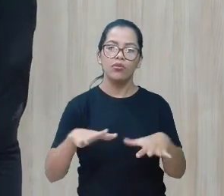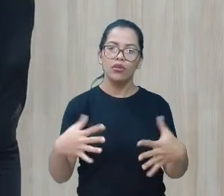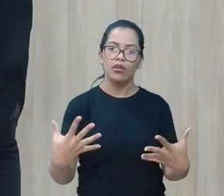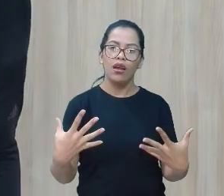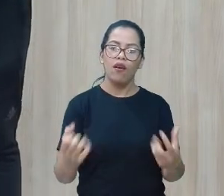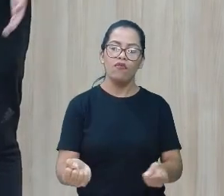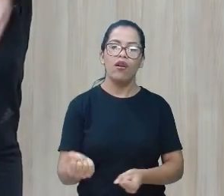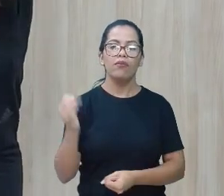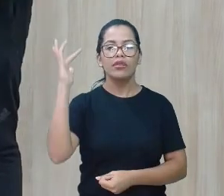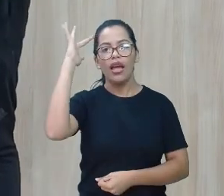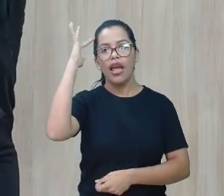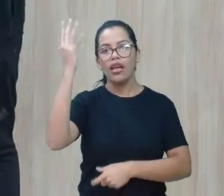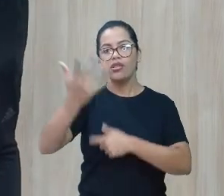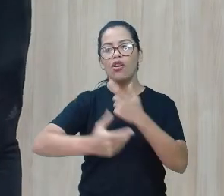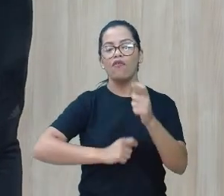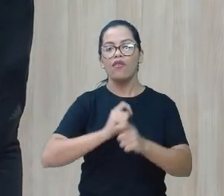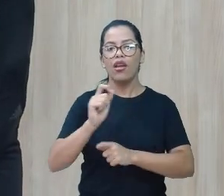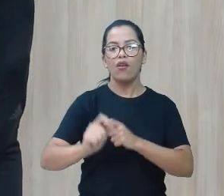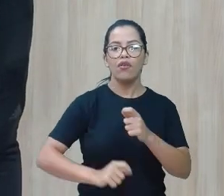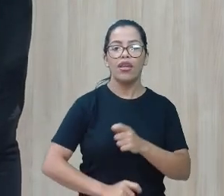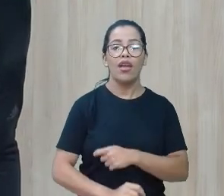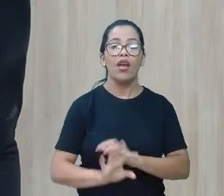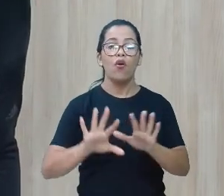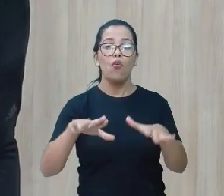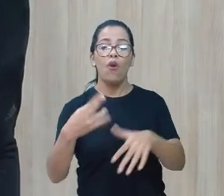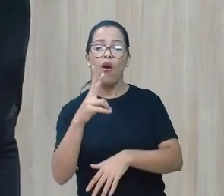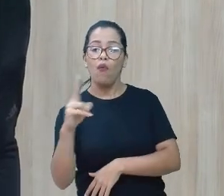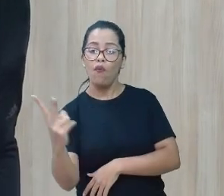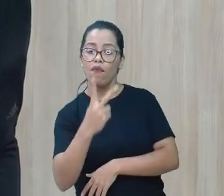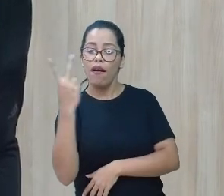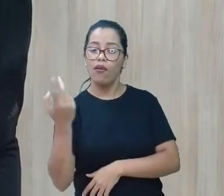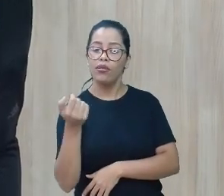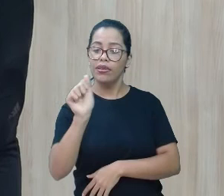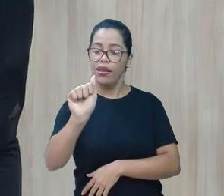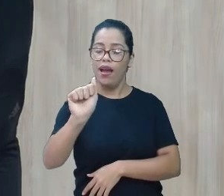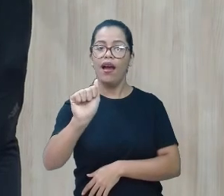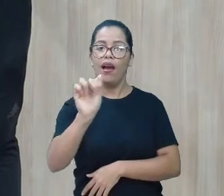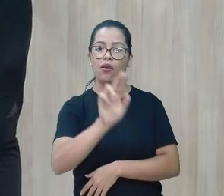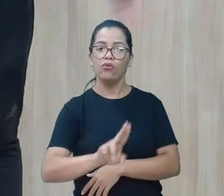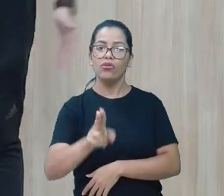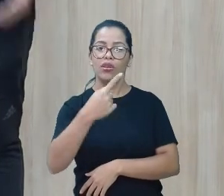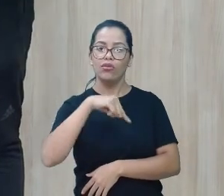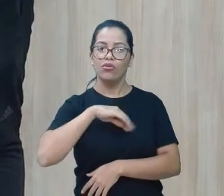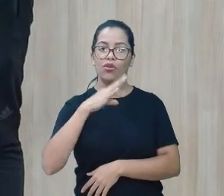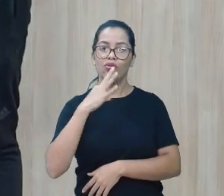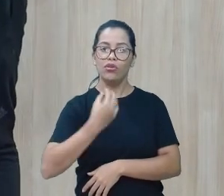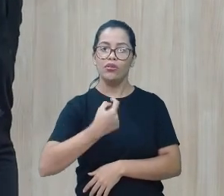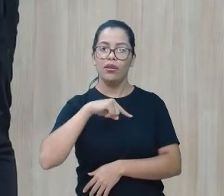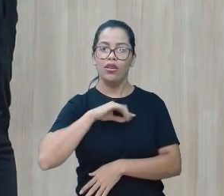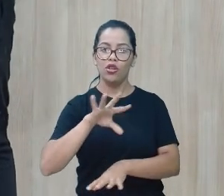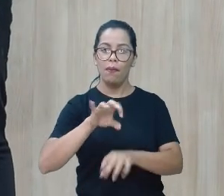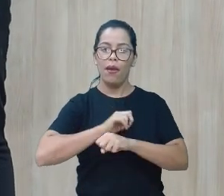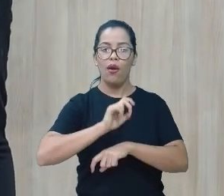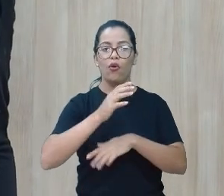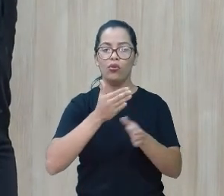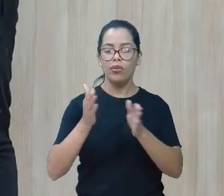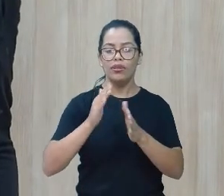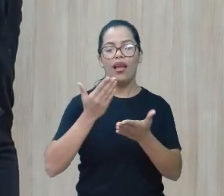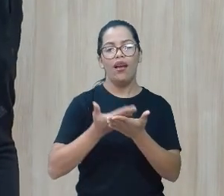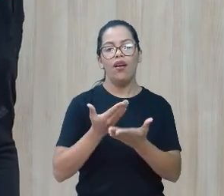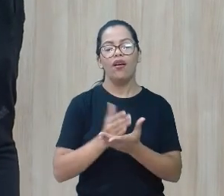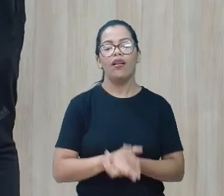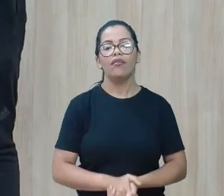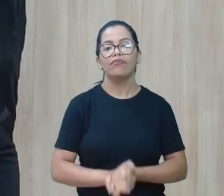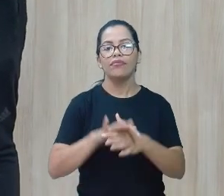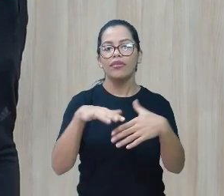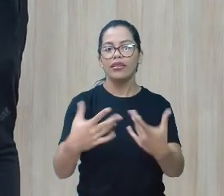vamos encontrar esse valorzinho de A aí através daqueles nossos conhecimentos que adquirimos durante as aulas. Então, primeiro, observe